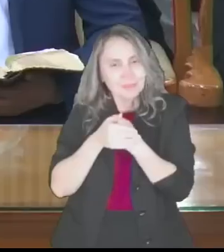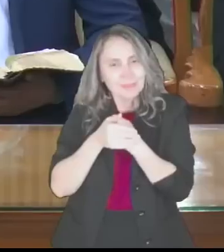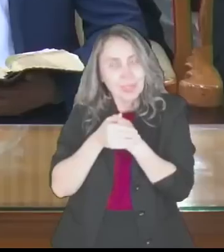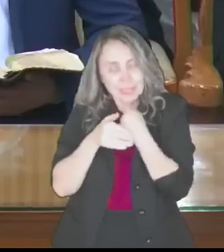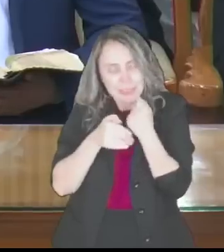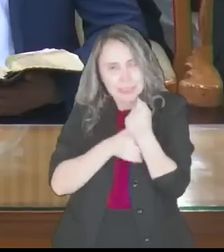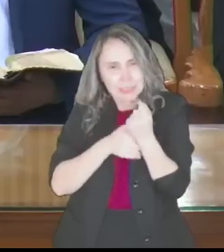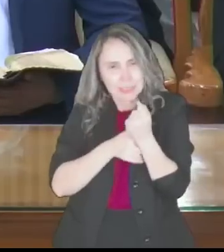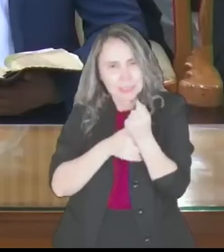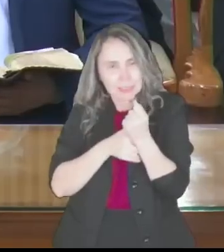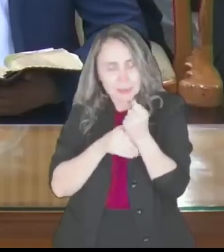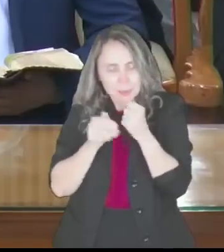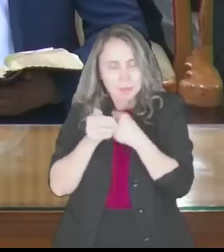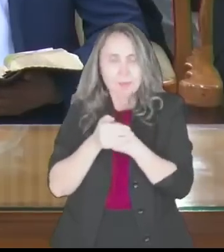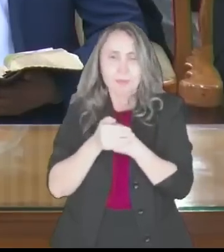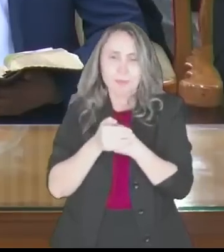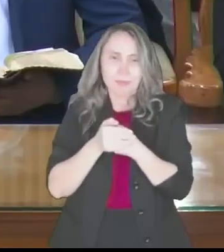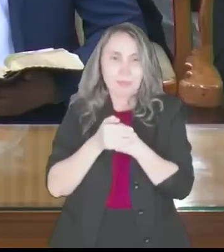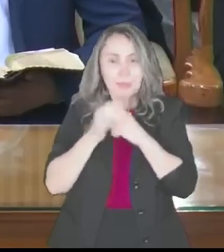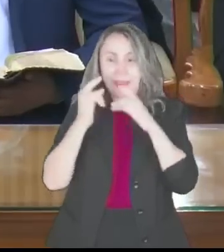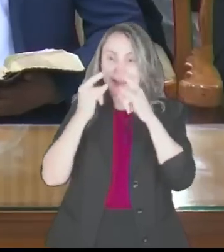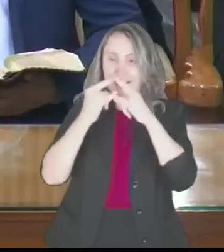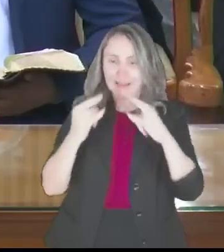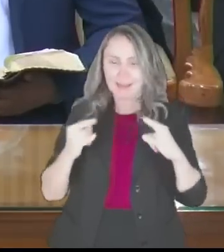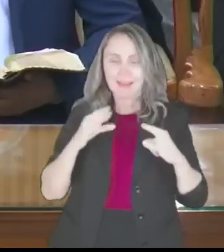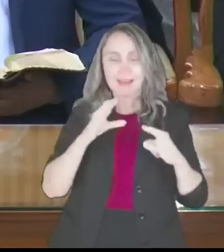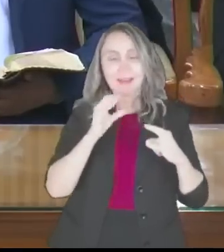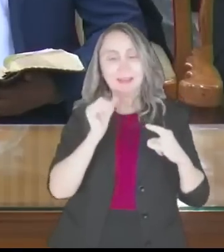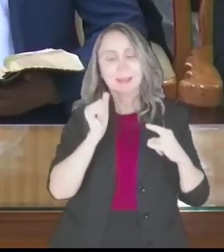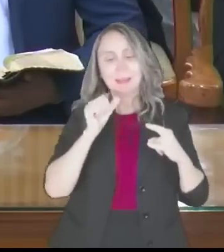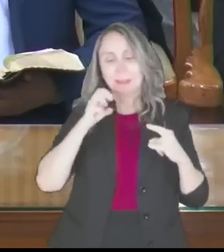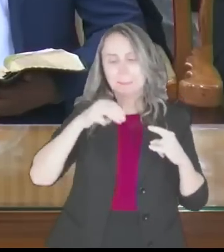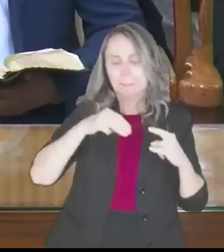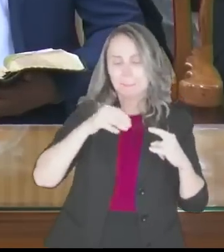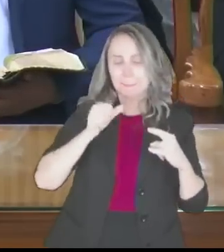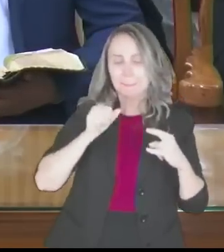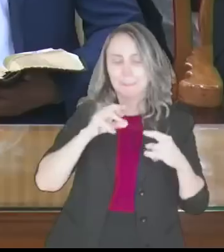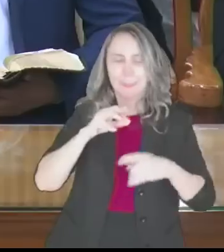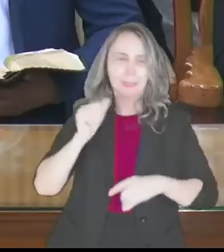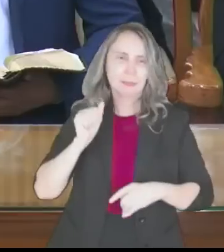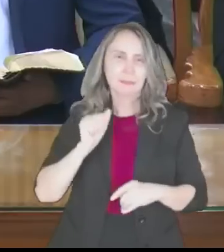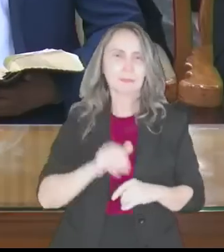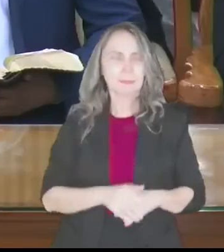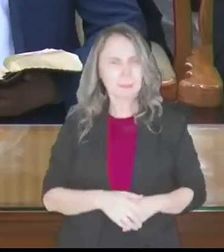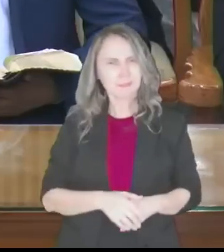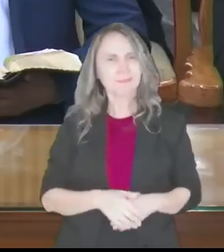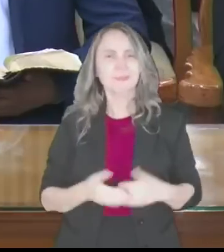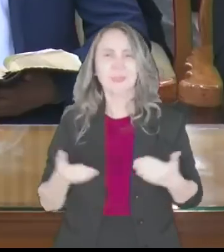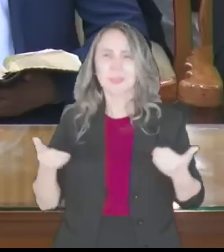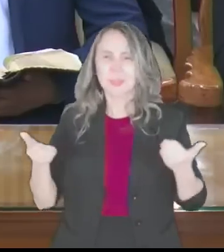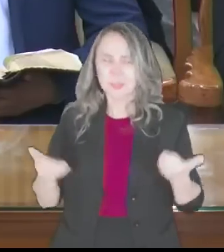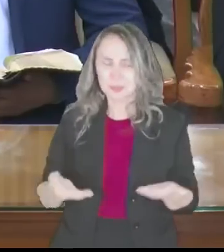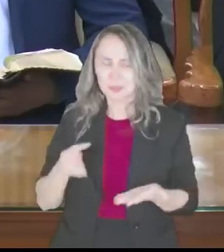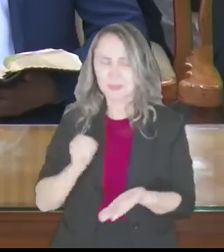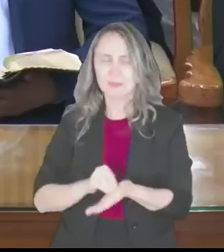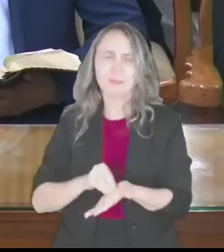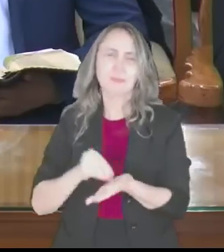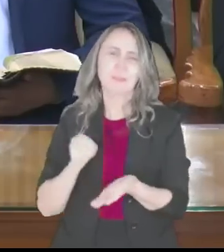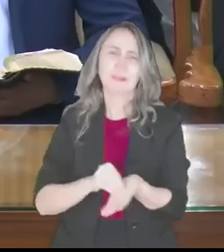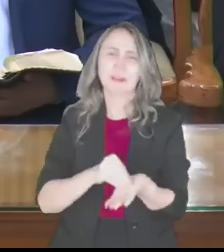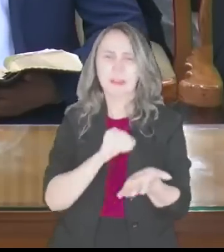Irmãos, e infelizmente está faltando. O mundo pós-moderno não permite. O